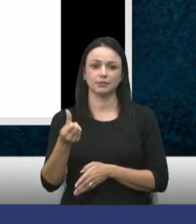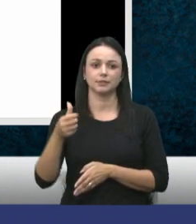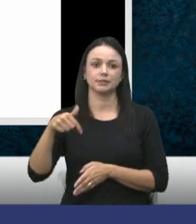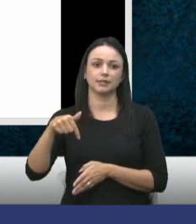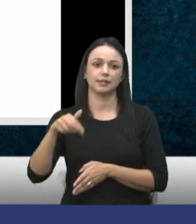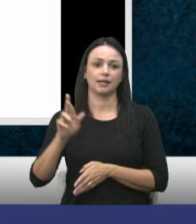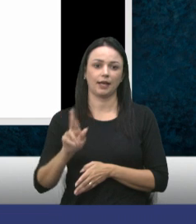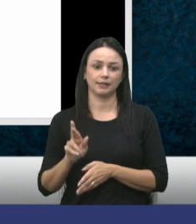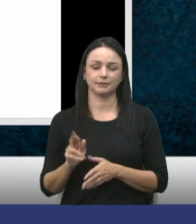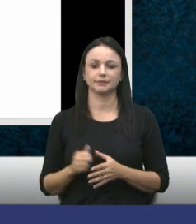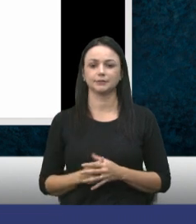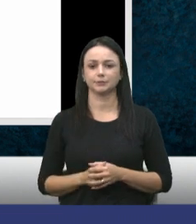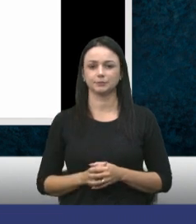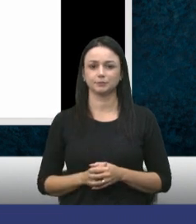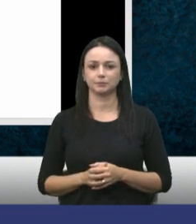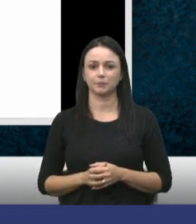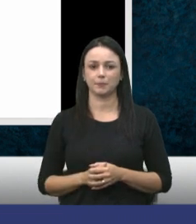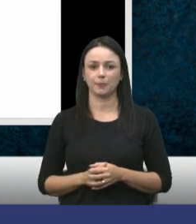29.029.067.